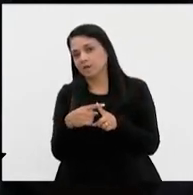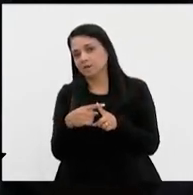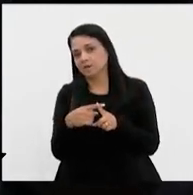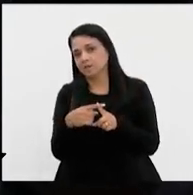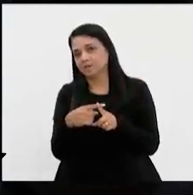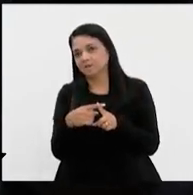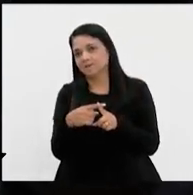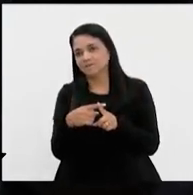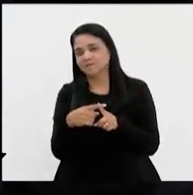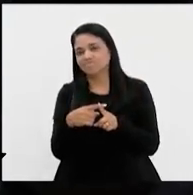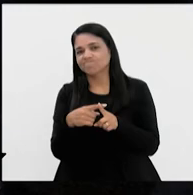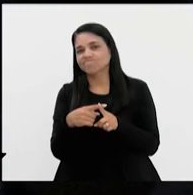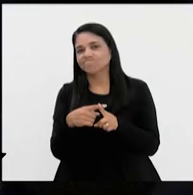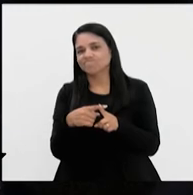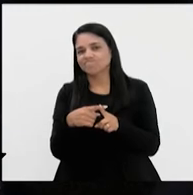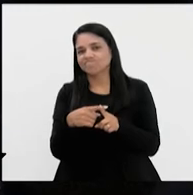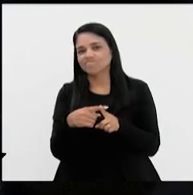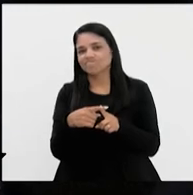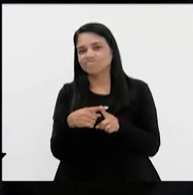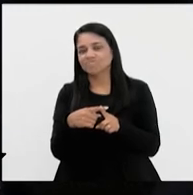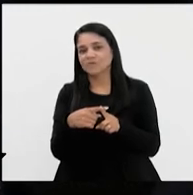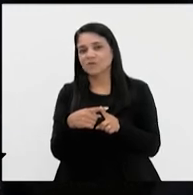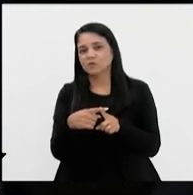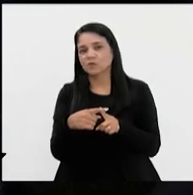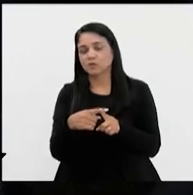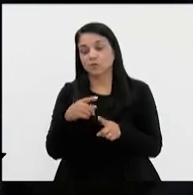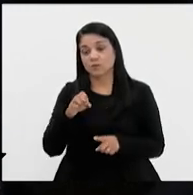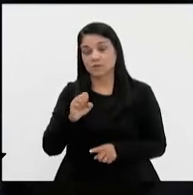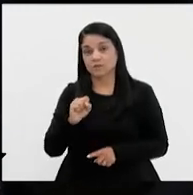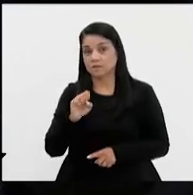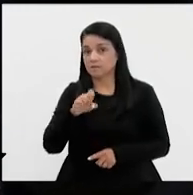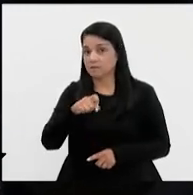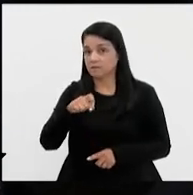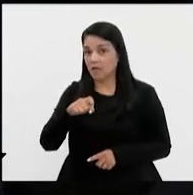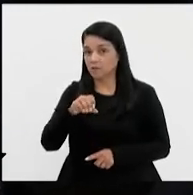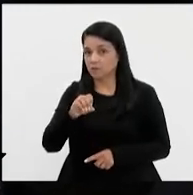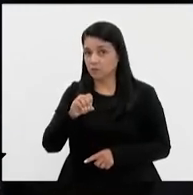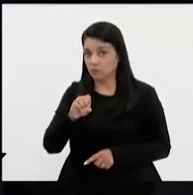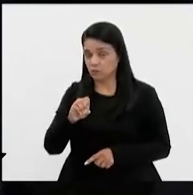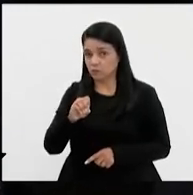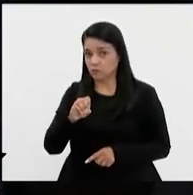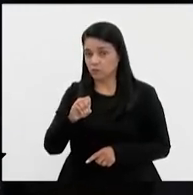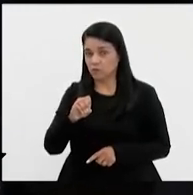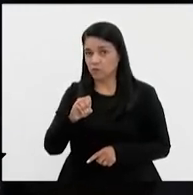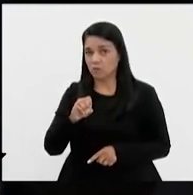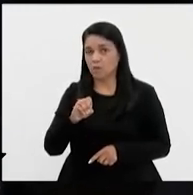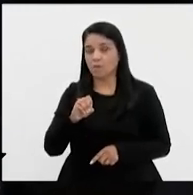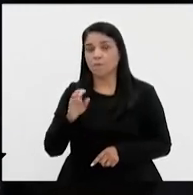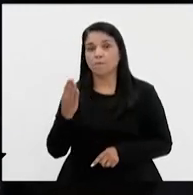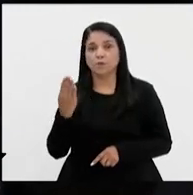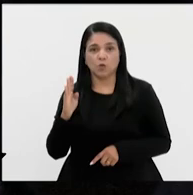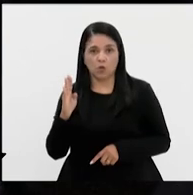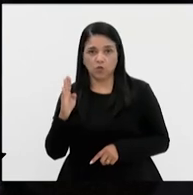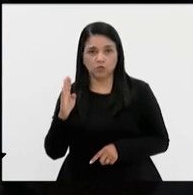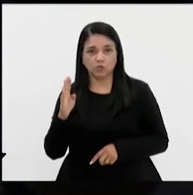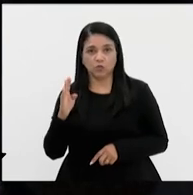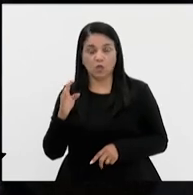é uma questão, não é do sexo biológico, é uma questão hormonal.